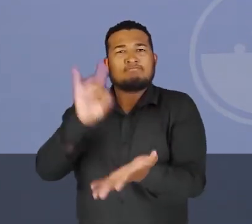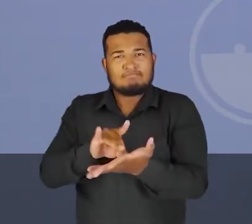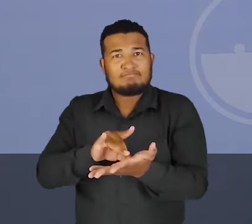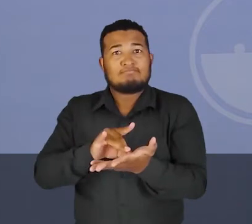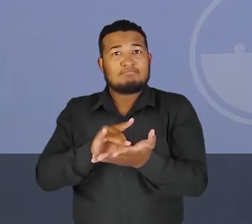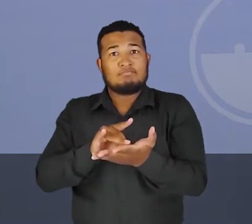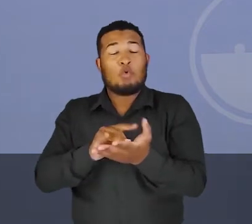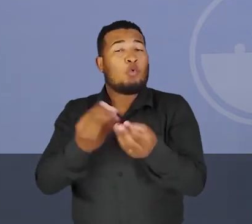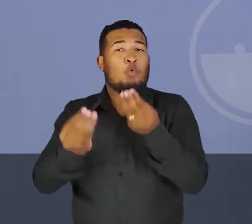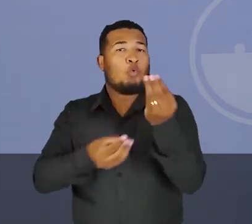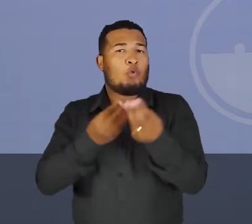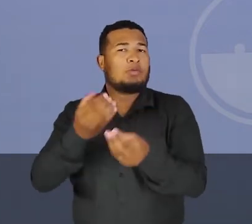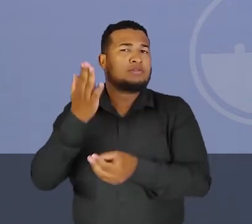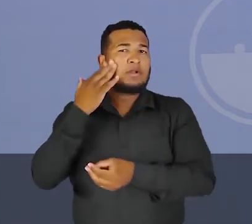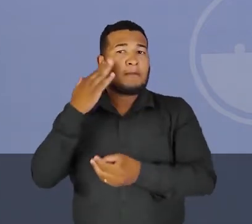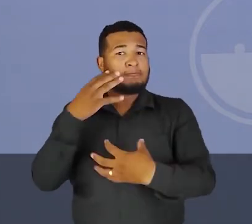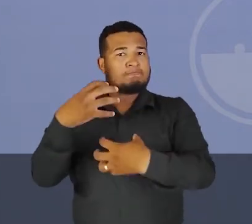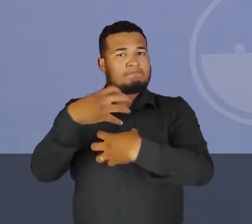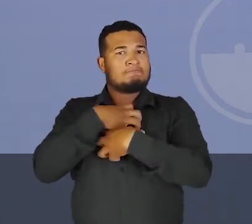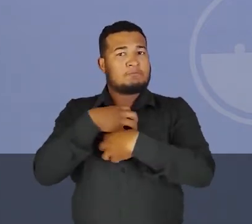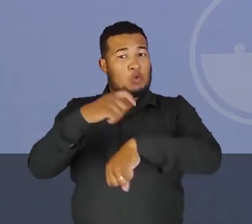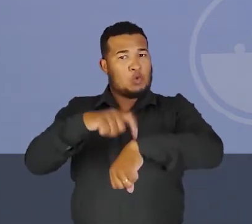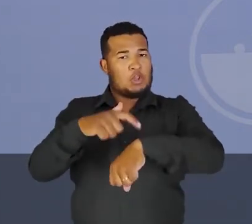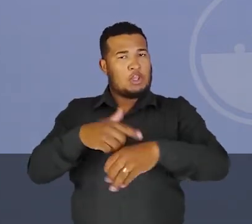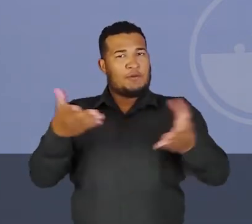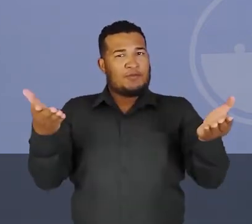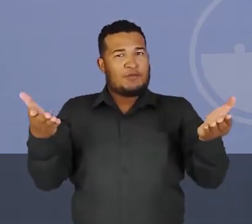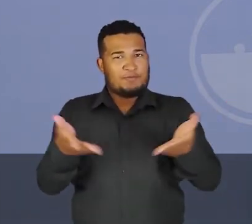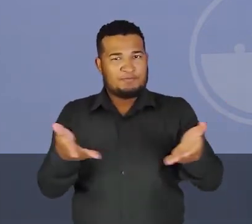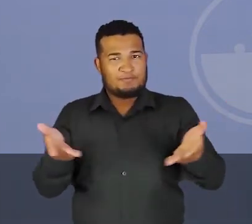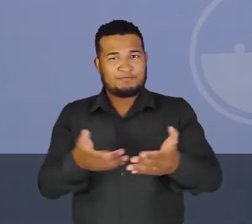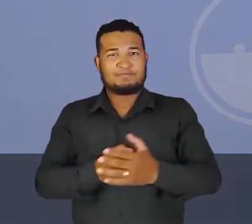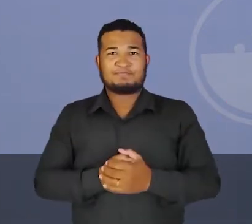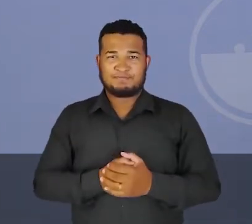nos localizarmos aqui no nosso tempo presente, né? Vamos fazer